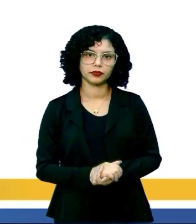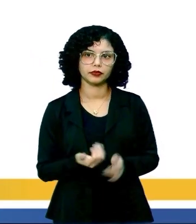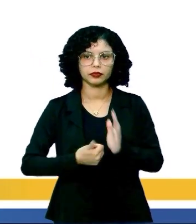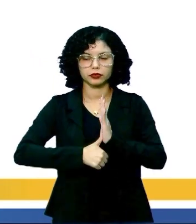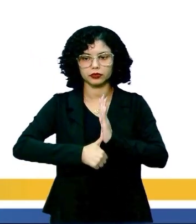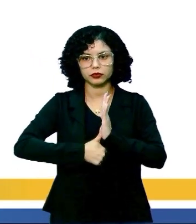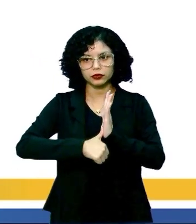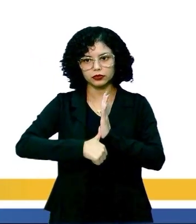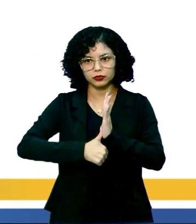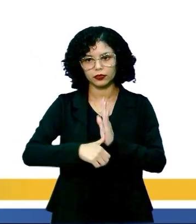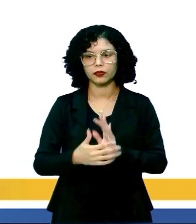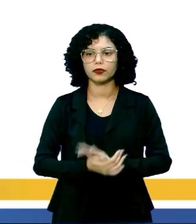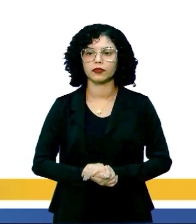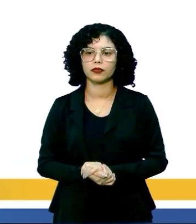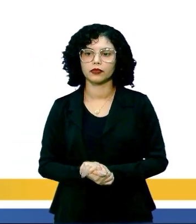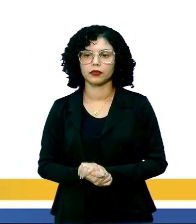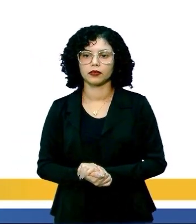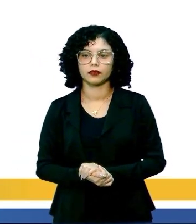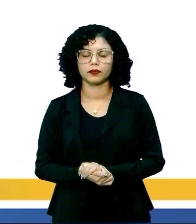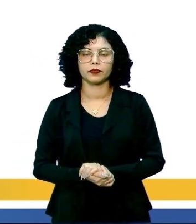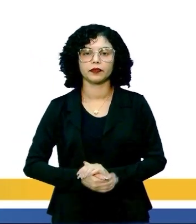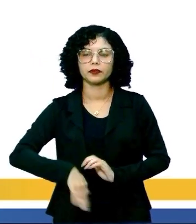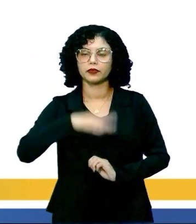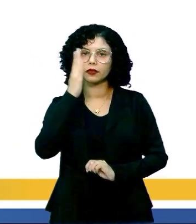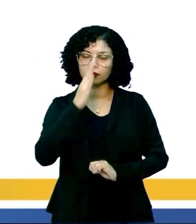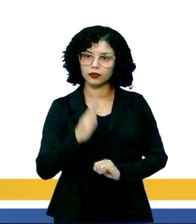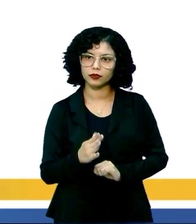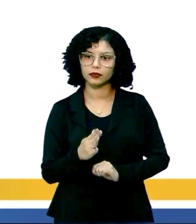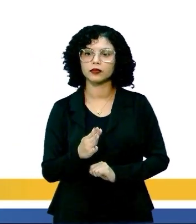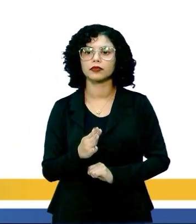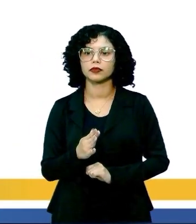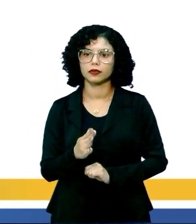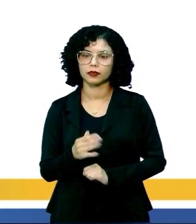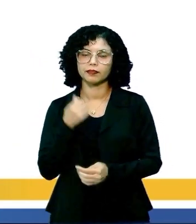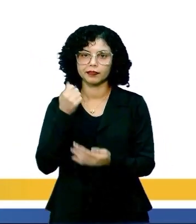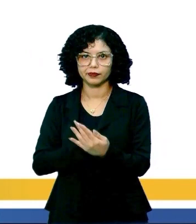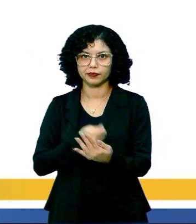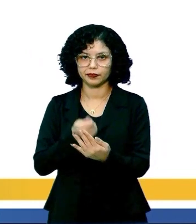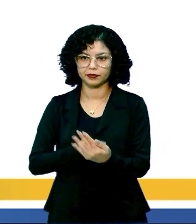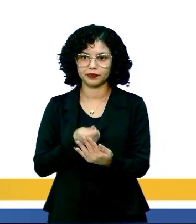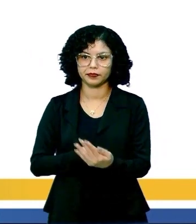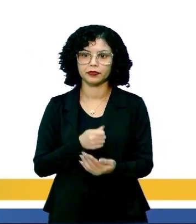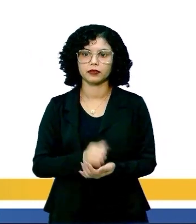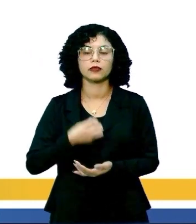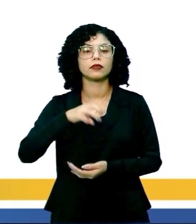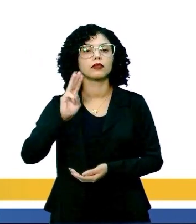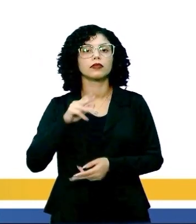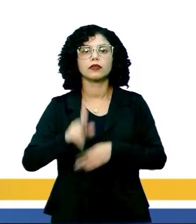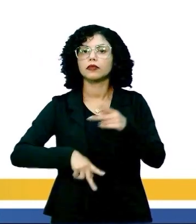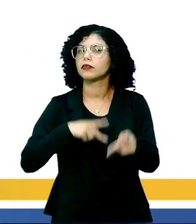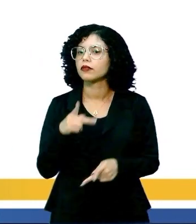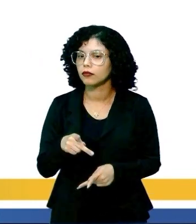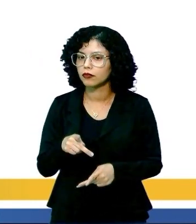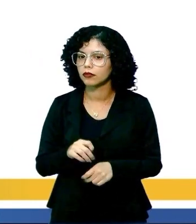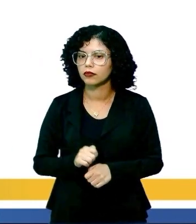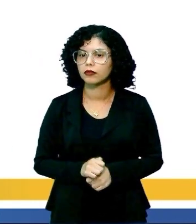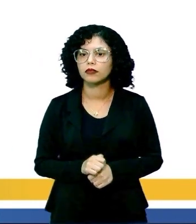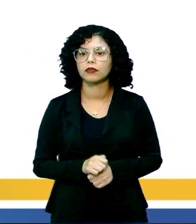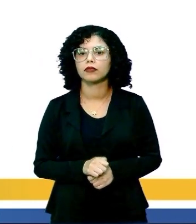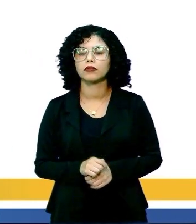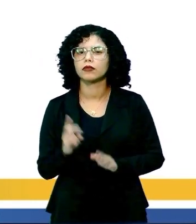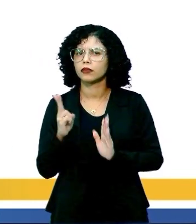identidade, A identidade brasileira ela também vai ser reforçada. Quem é o povo brasileiro? São